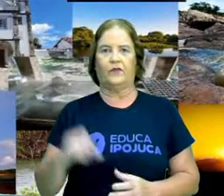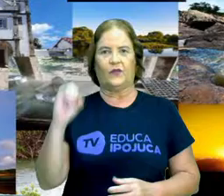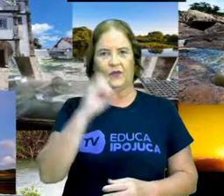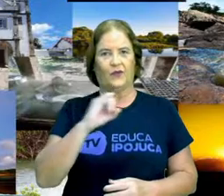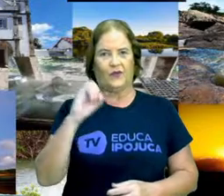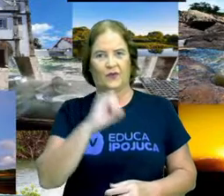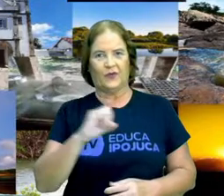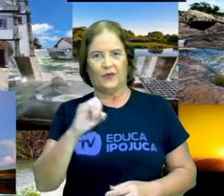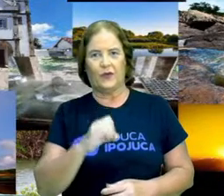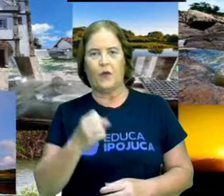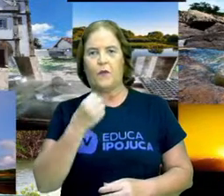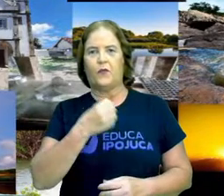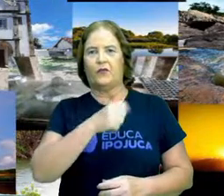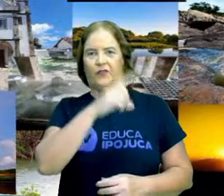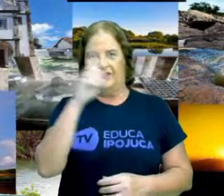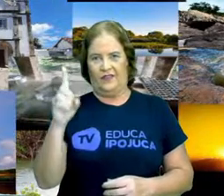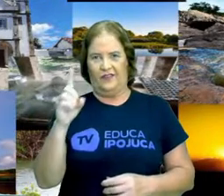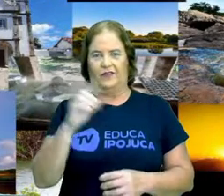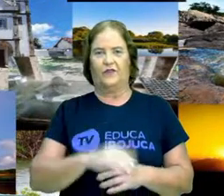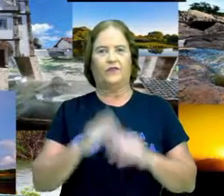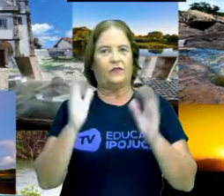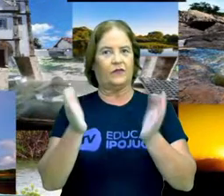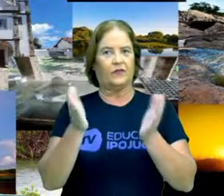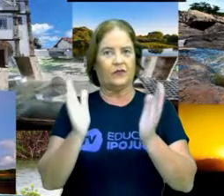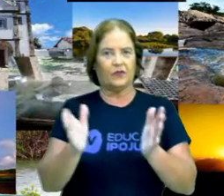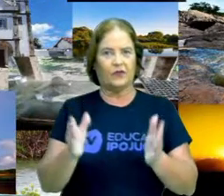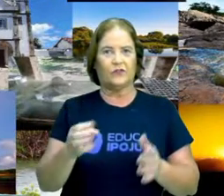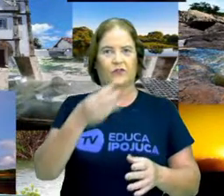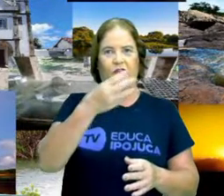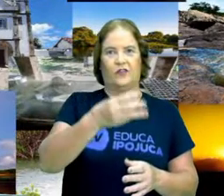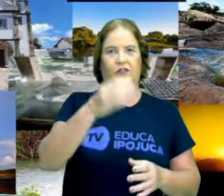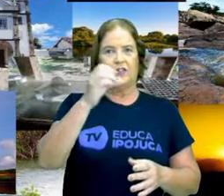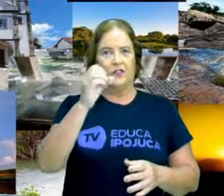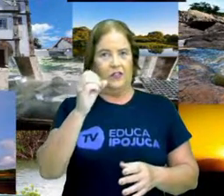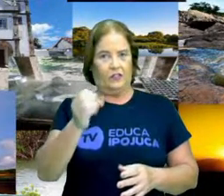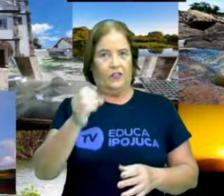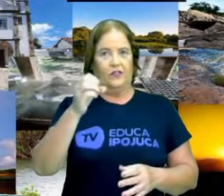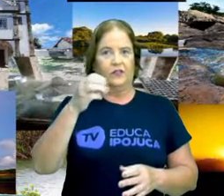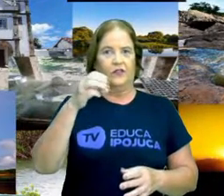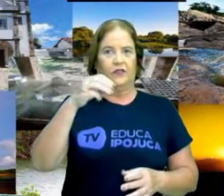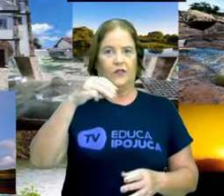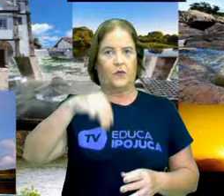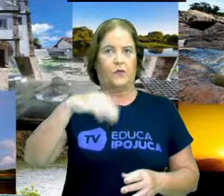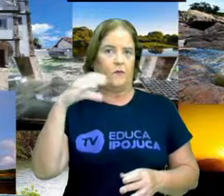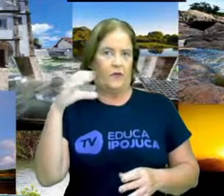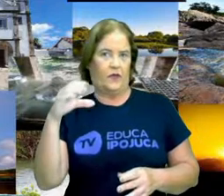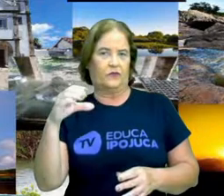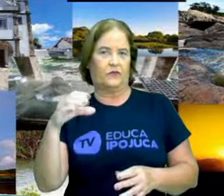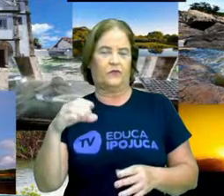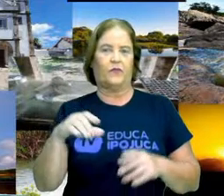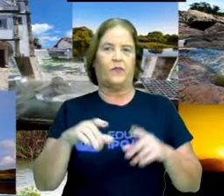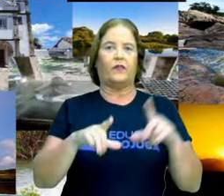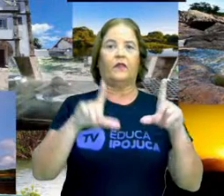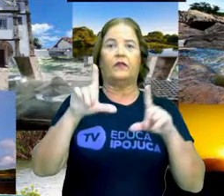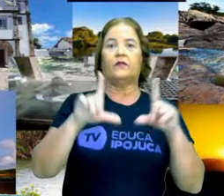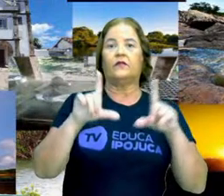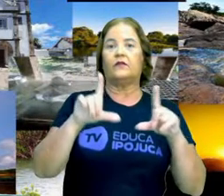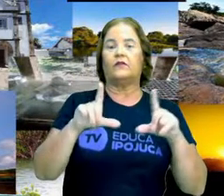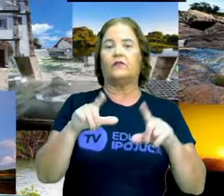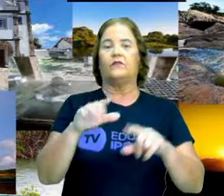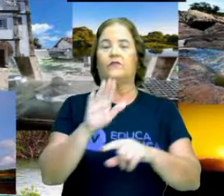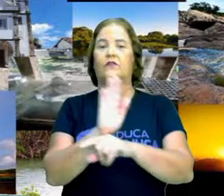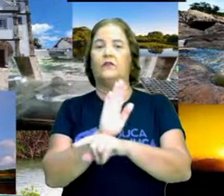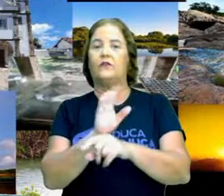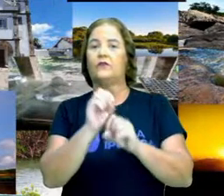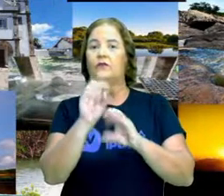Olá, gente, bom dia. Hoje, dia 30 de março, a TV Educa Ipojuca está